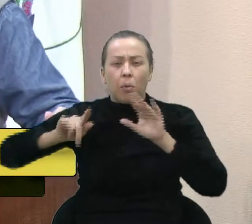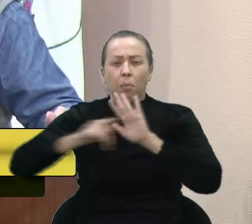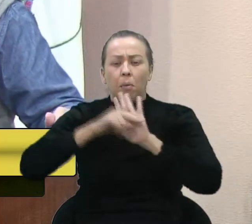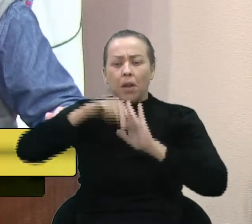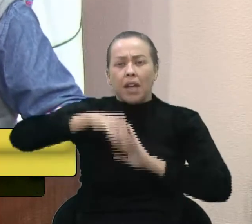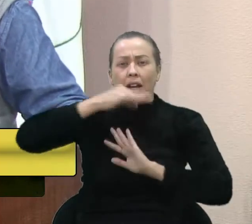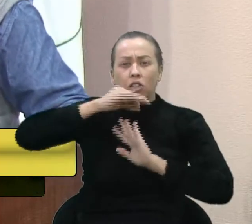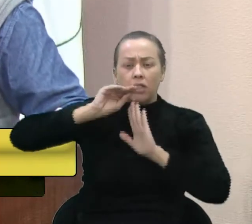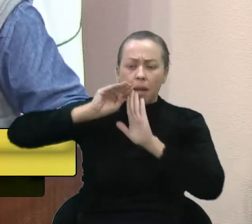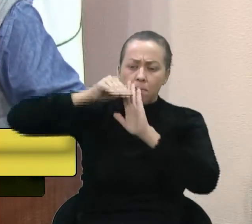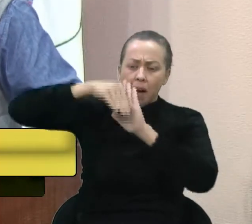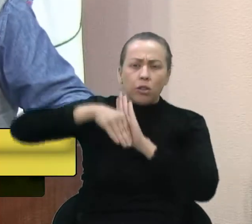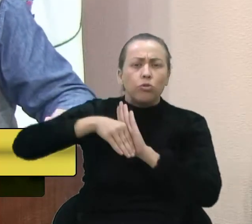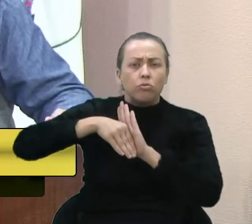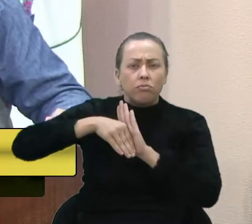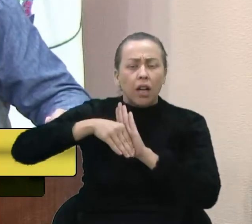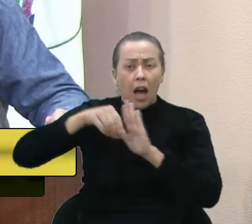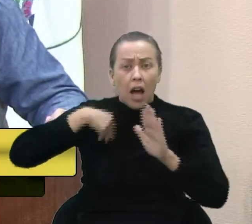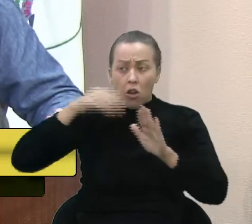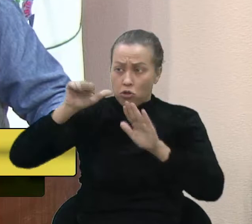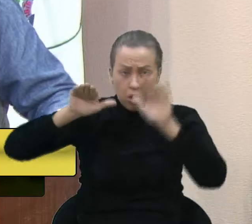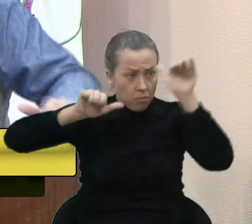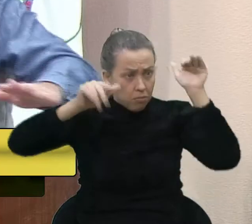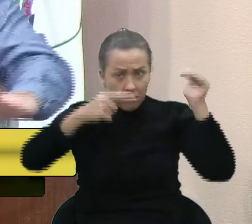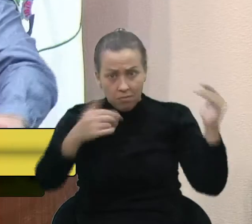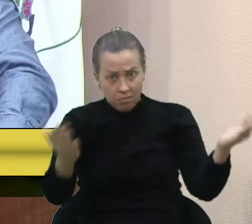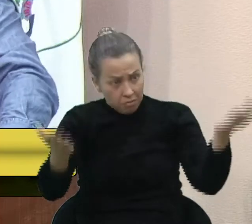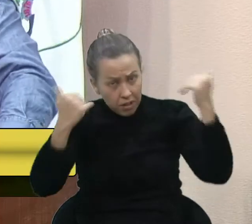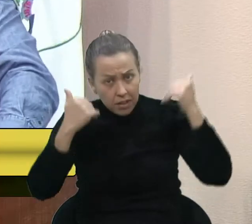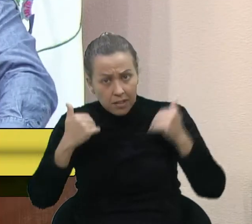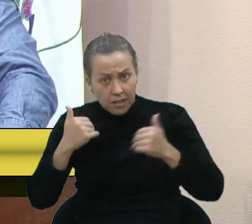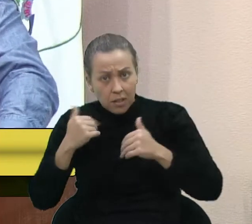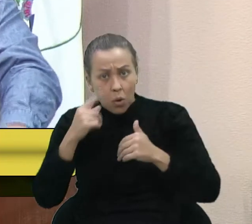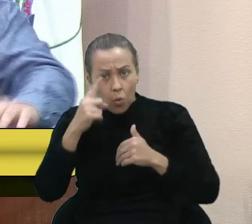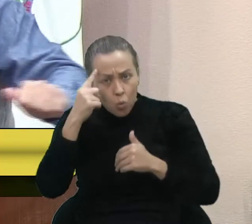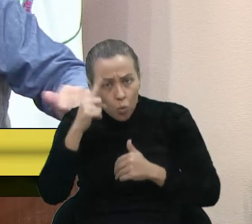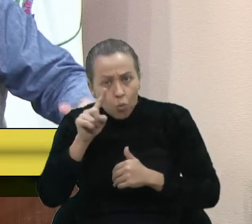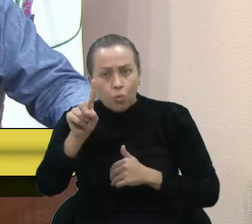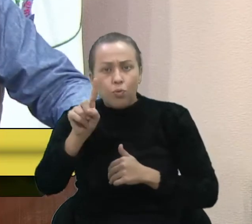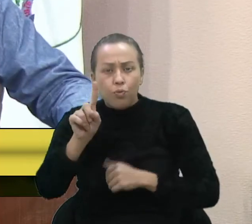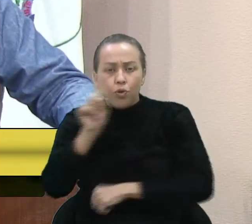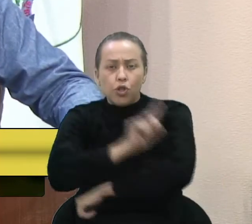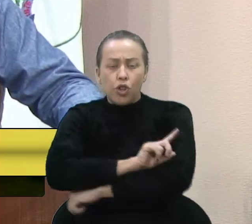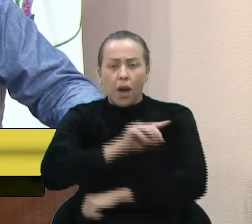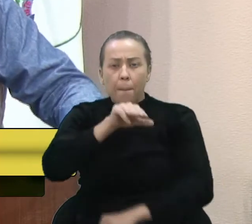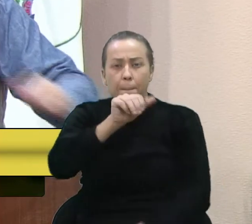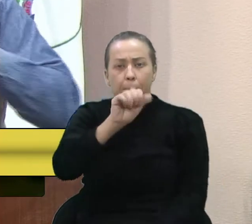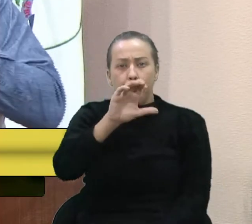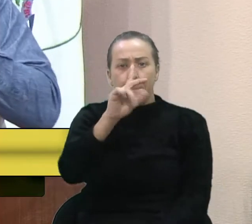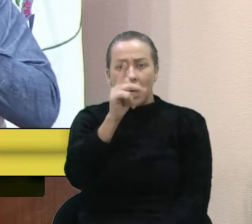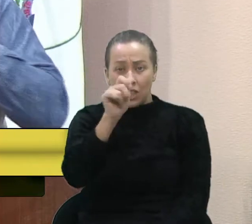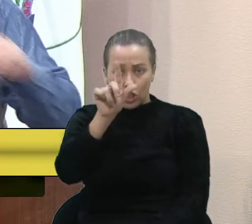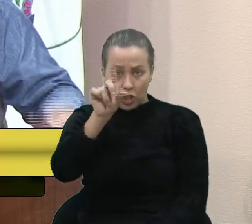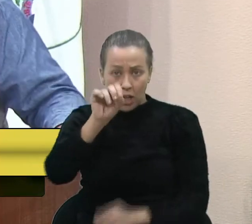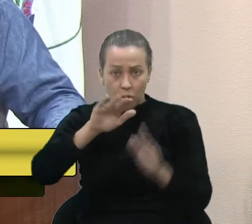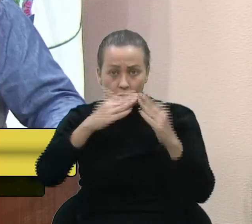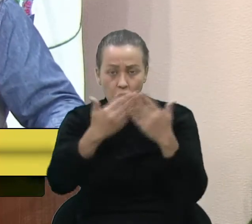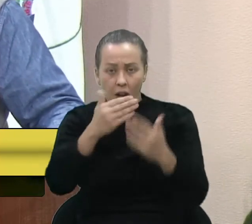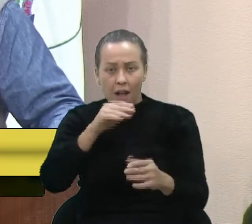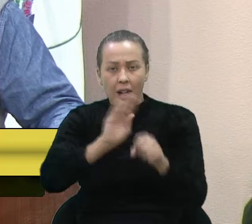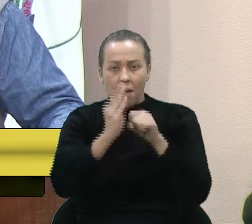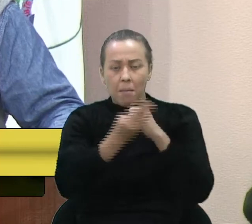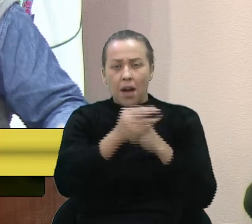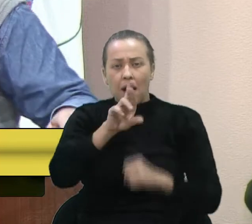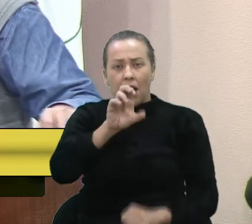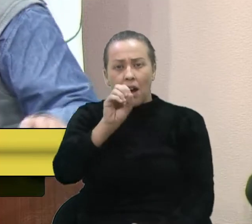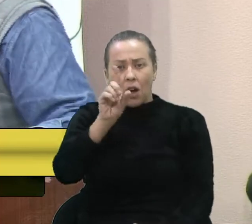é baixo. Aí eu convido os colegas a passarem um dia lá no Machado de Assis, no Reolon, ou